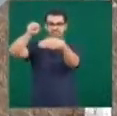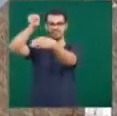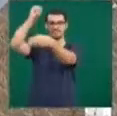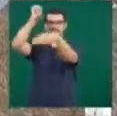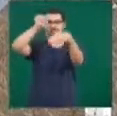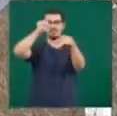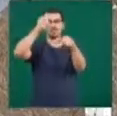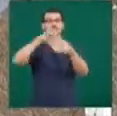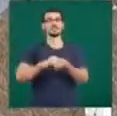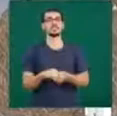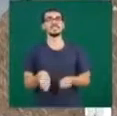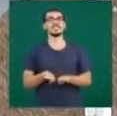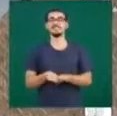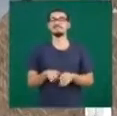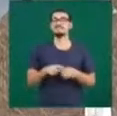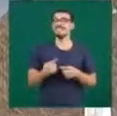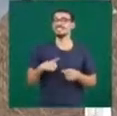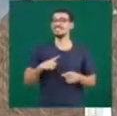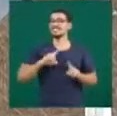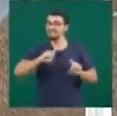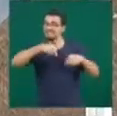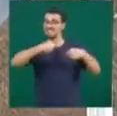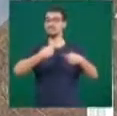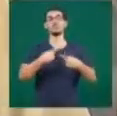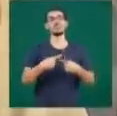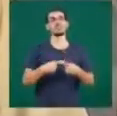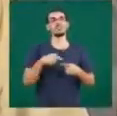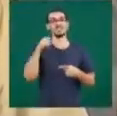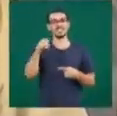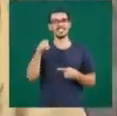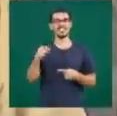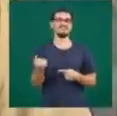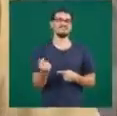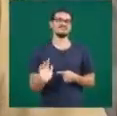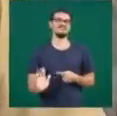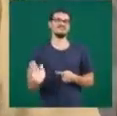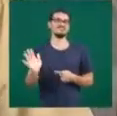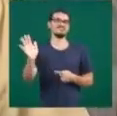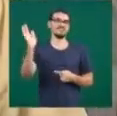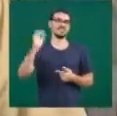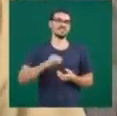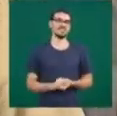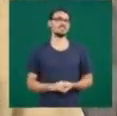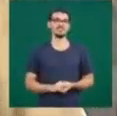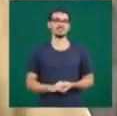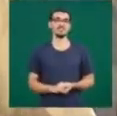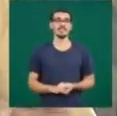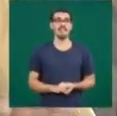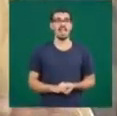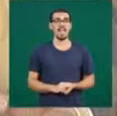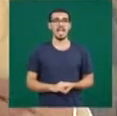Sai muito mais barato você utilizar tecnologia que já existe no país, que já é conhecida como